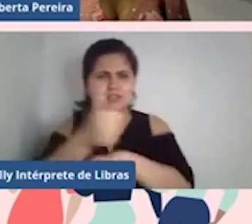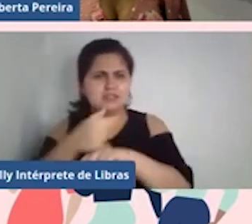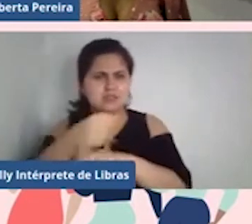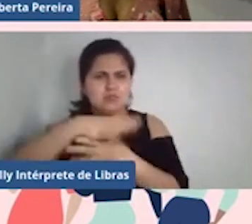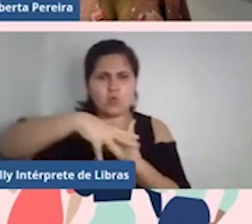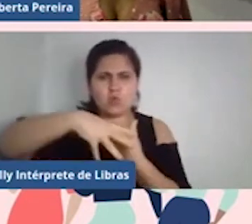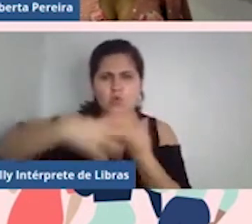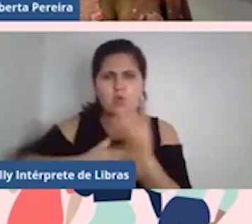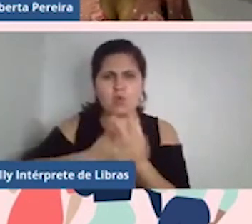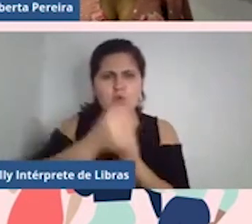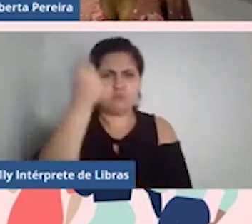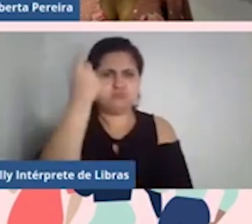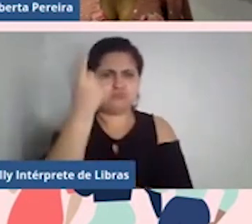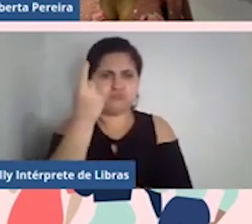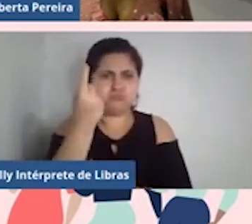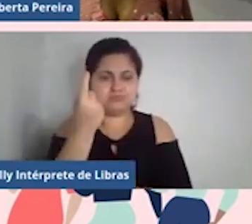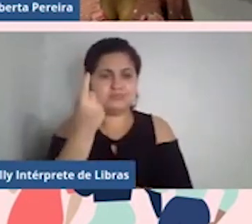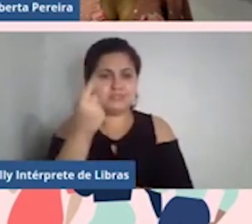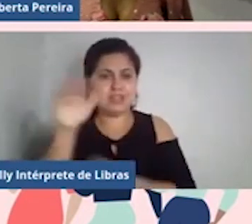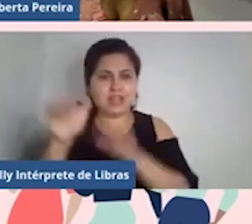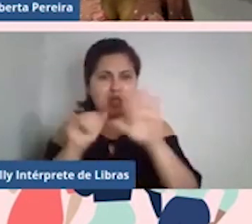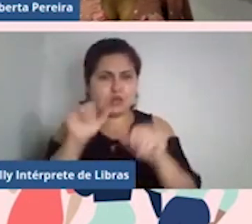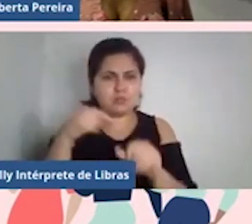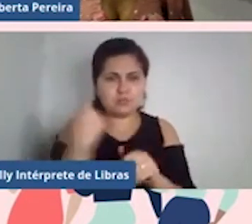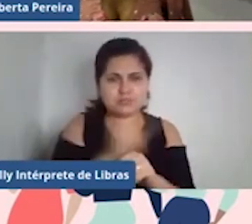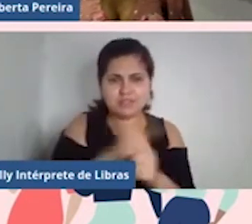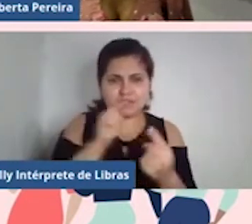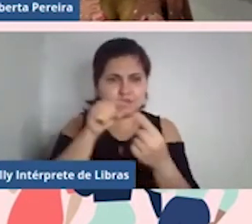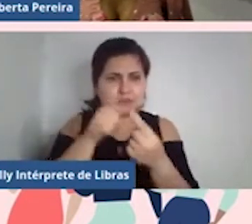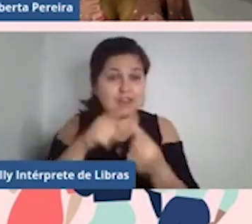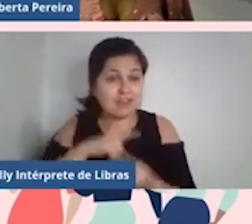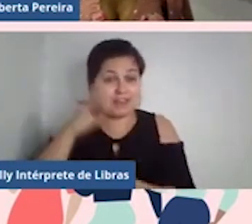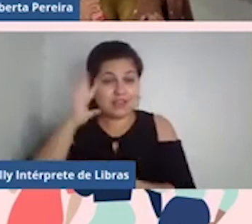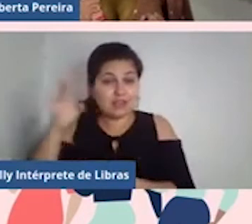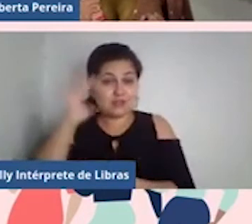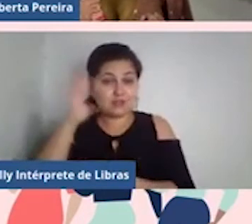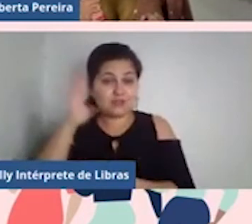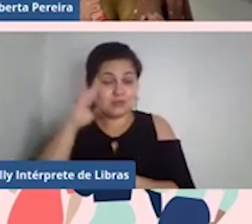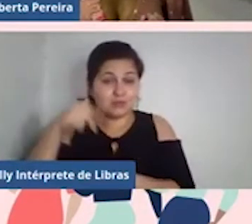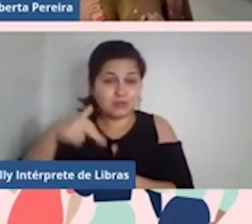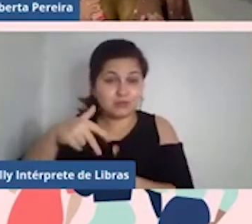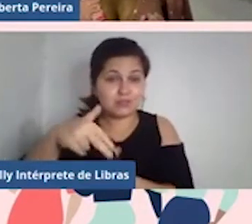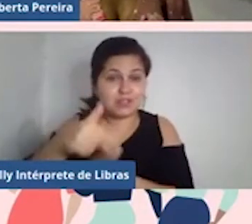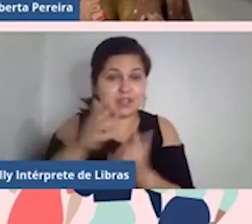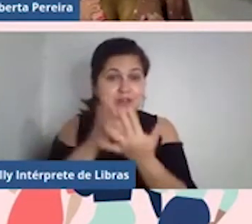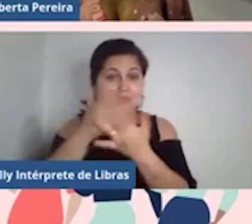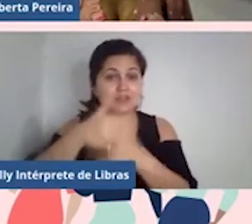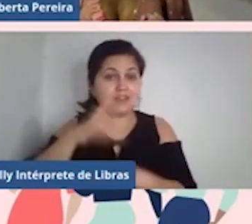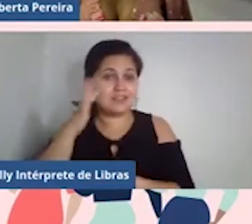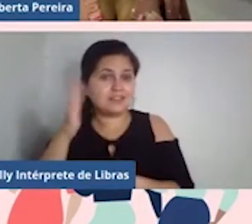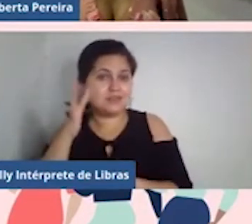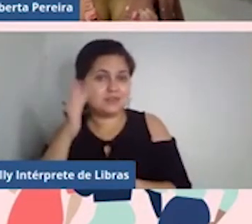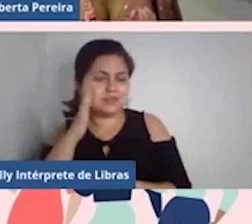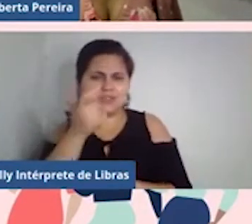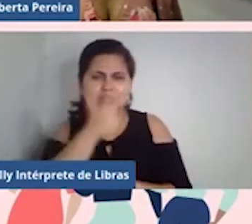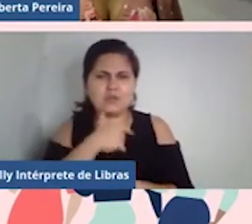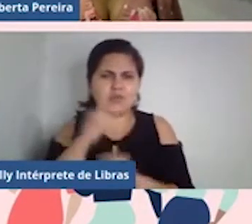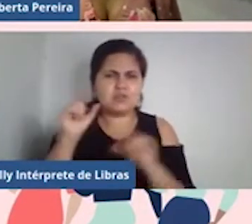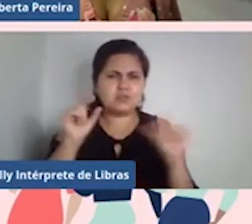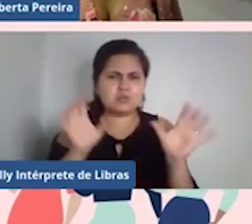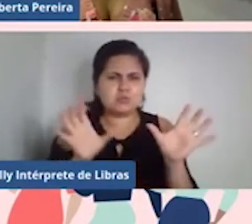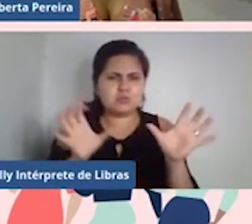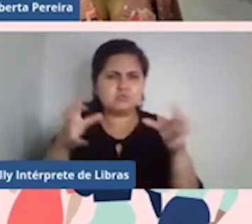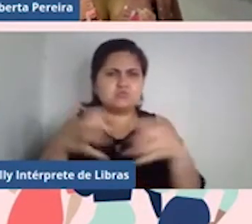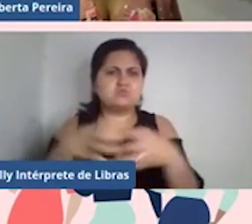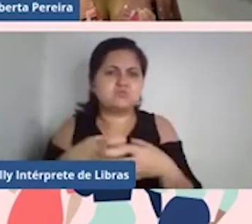carreira, é estudar, é buscar os nossos objetivos, é ter sonhos, é caminhar através desses sonhos. Então, acho que é um pouco desse